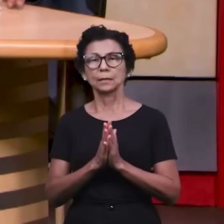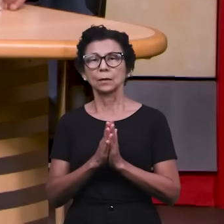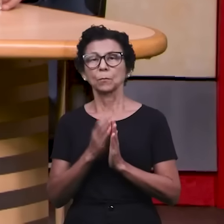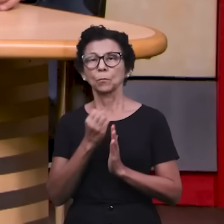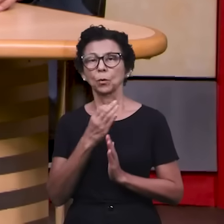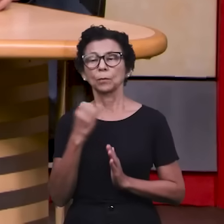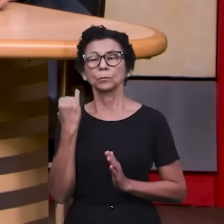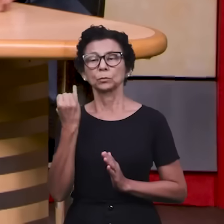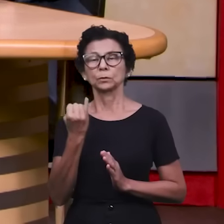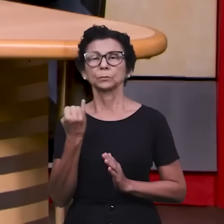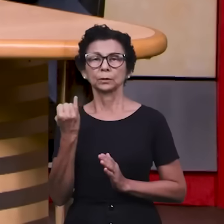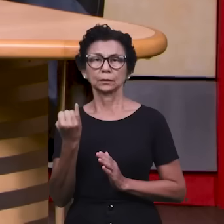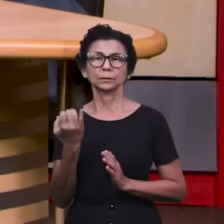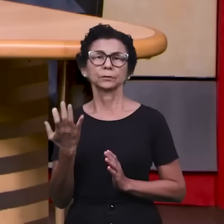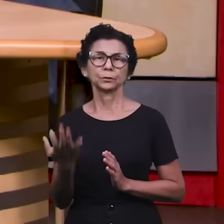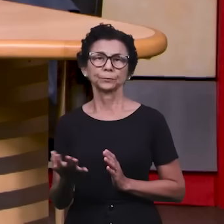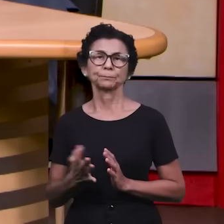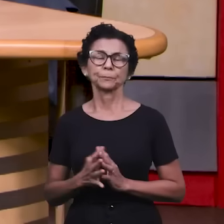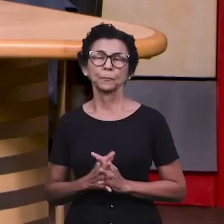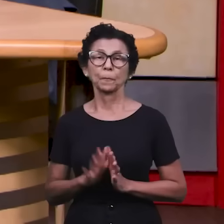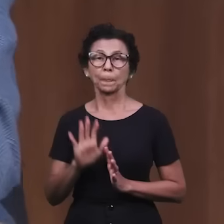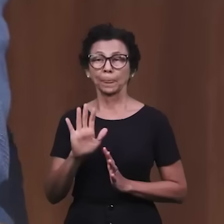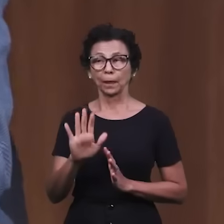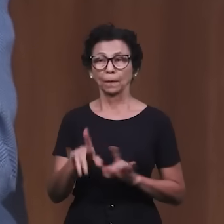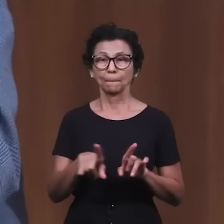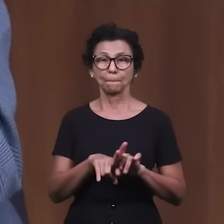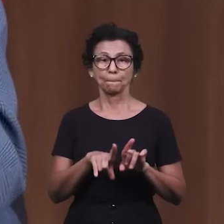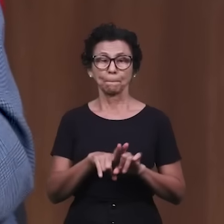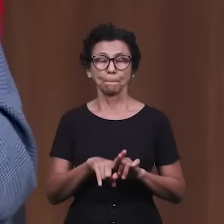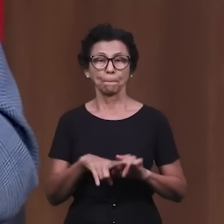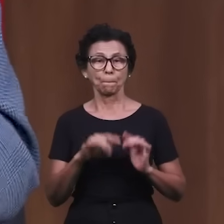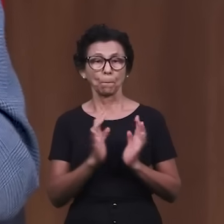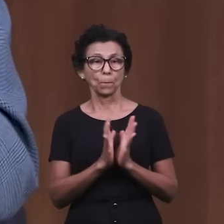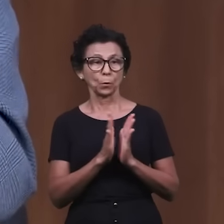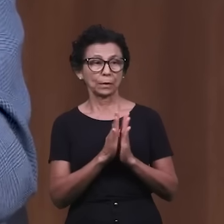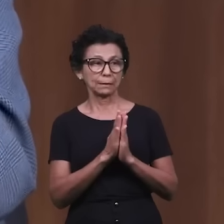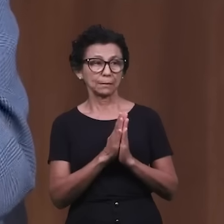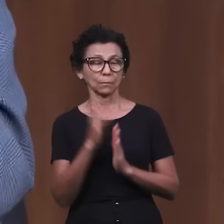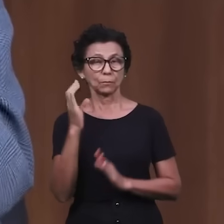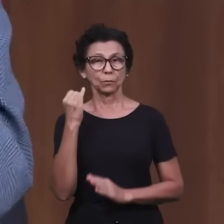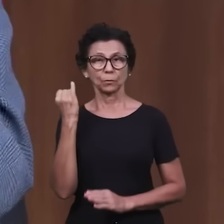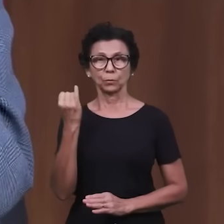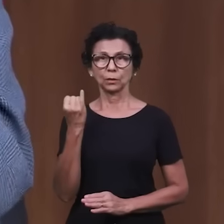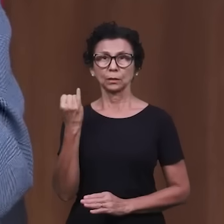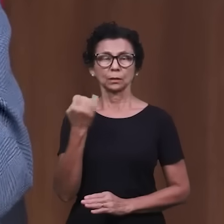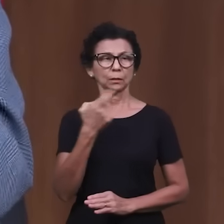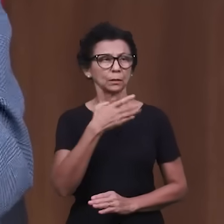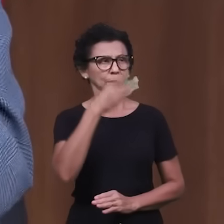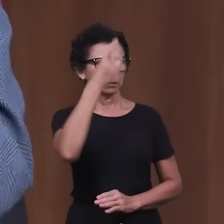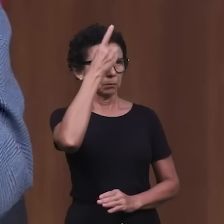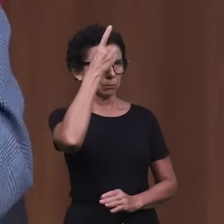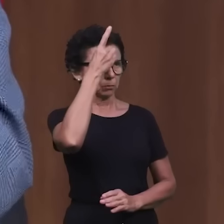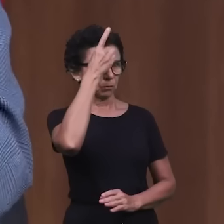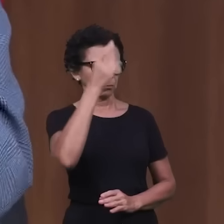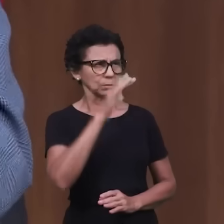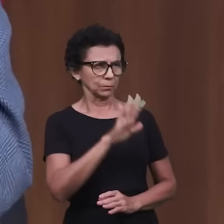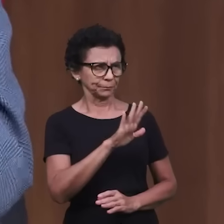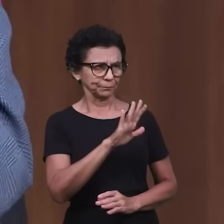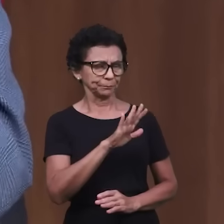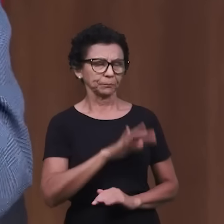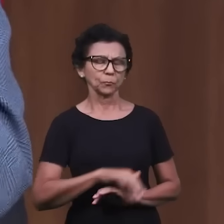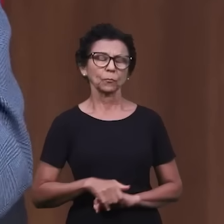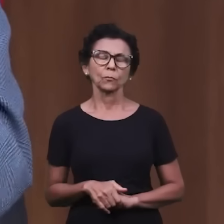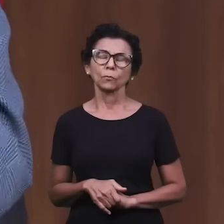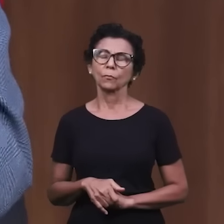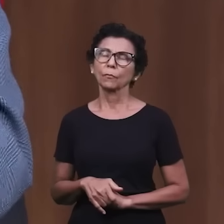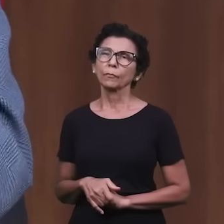uma vez... Olha a importância do grupo de intercessão. E os dons, como você falou, e como você... Essa